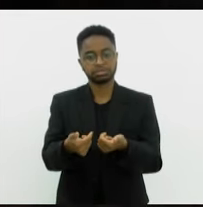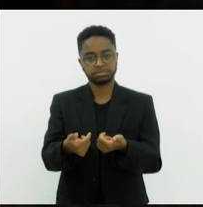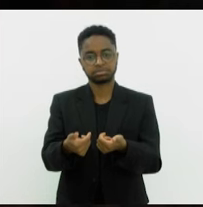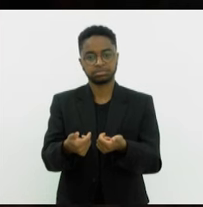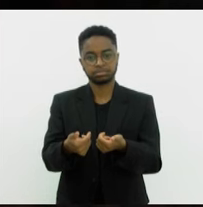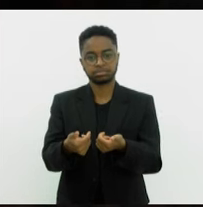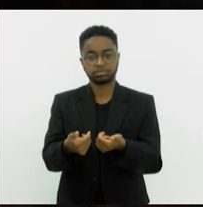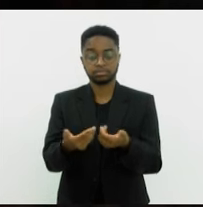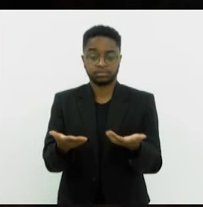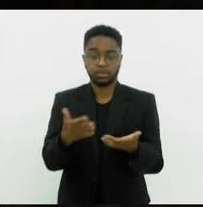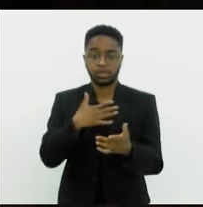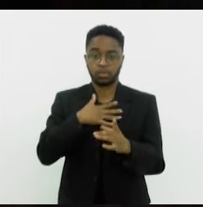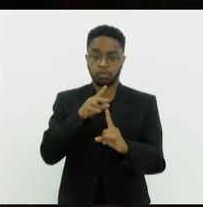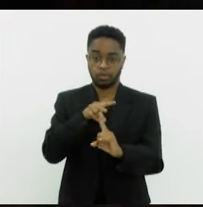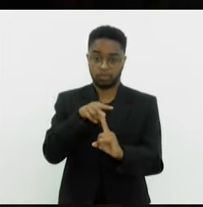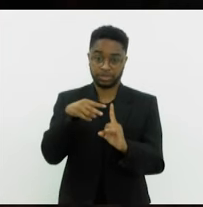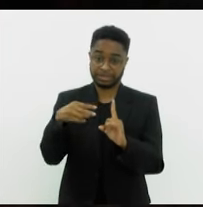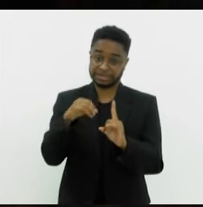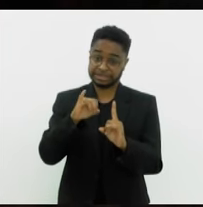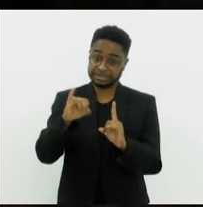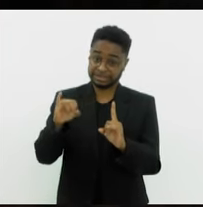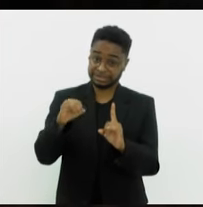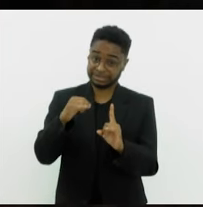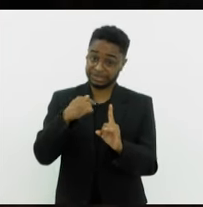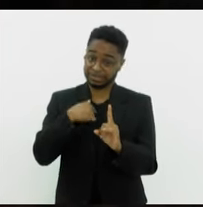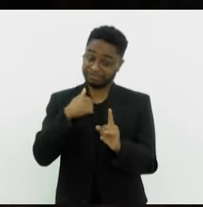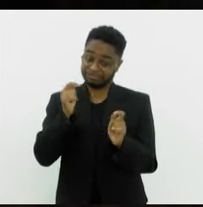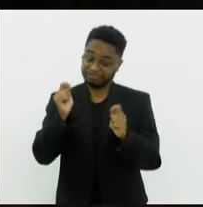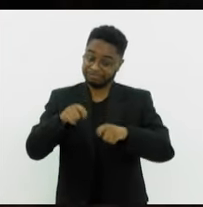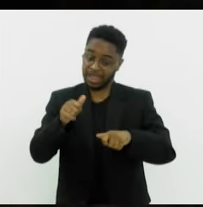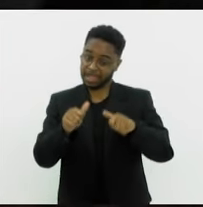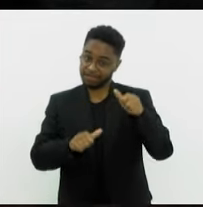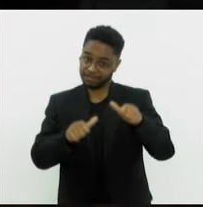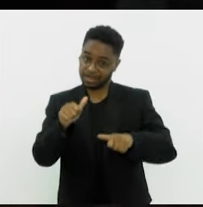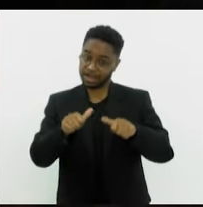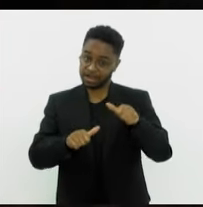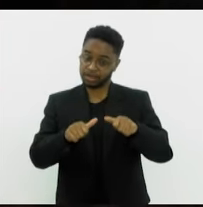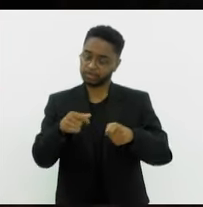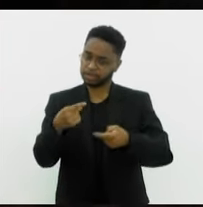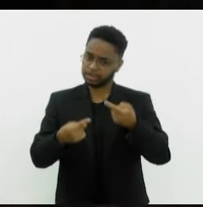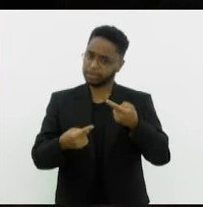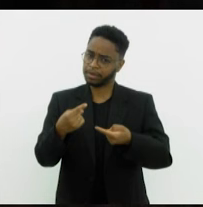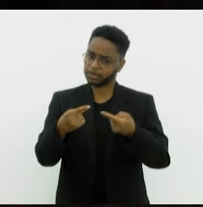na minha concepção, se é que eu posso fazer análise, um debate rico,